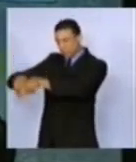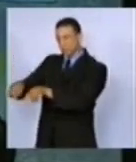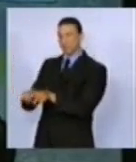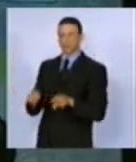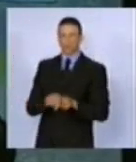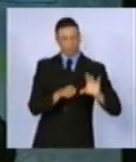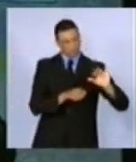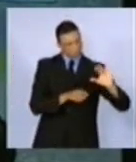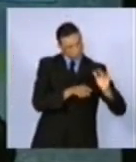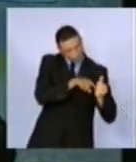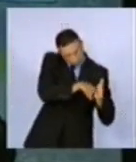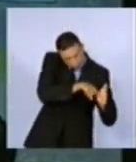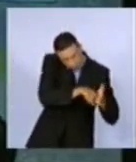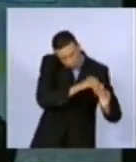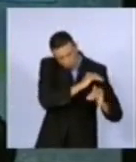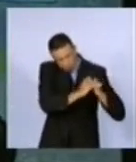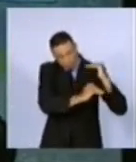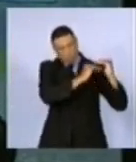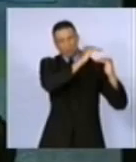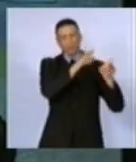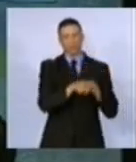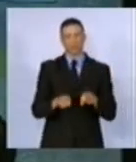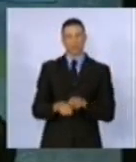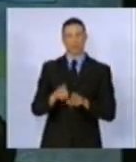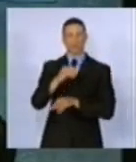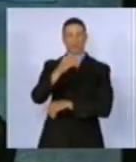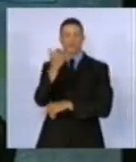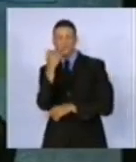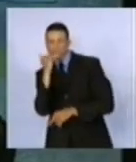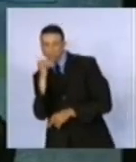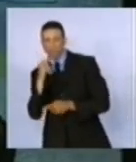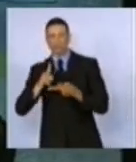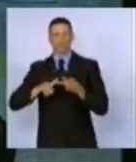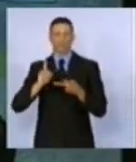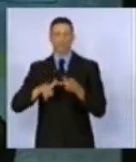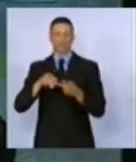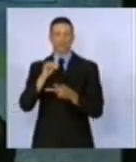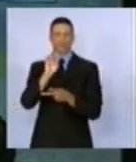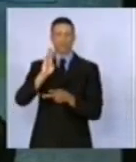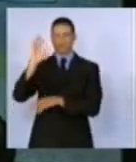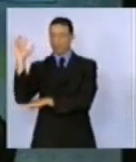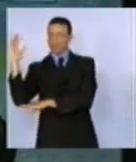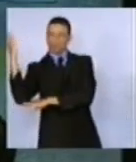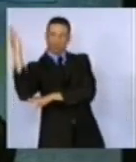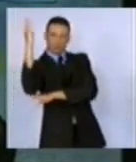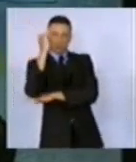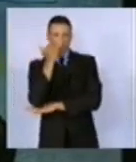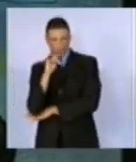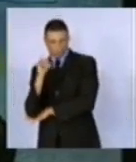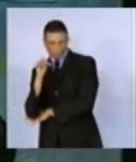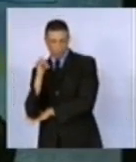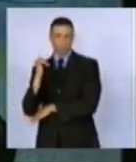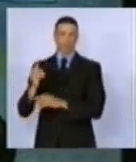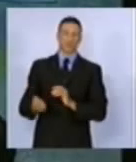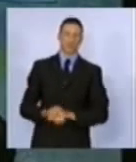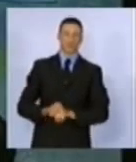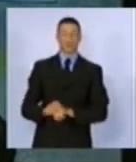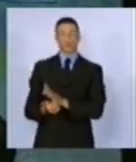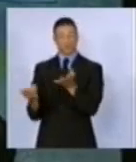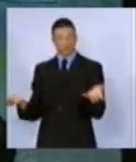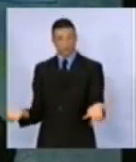científica a cogeração de a cogeração de energia biodísel biogás florestas energéticas quando a gente tá falando dos